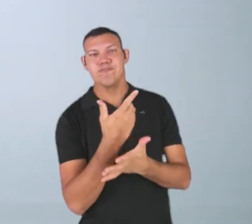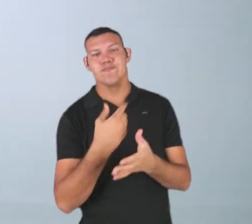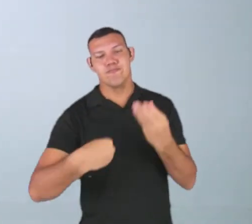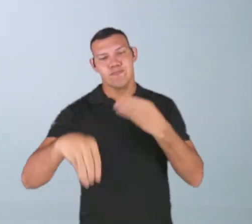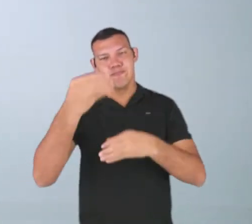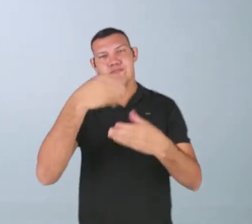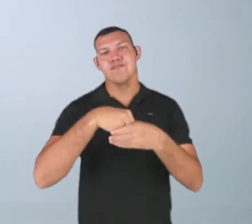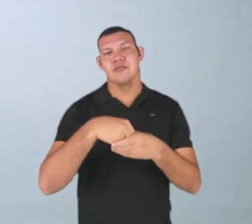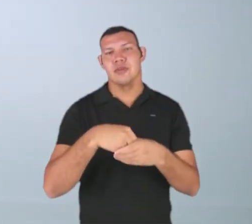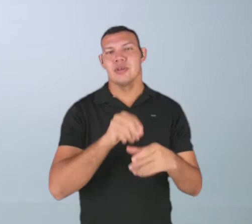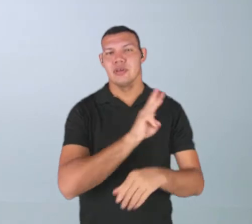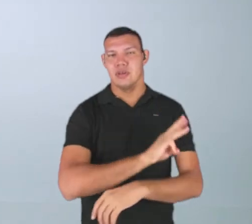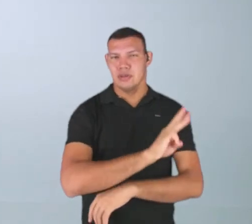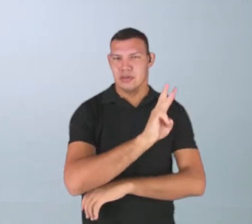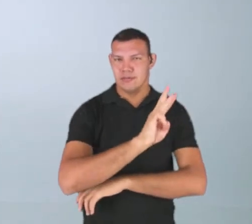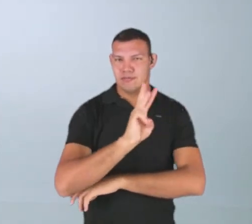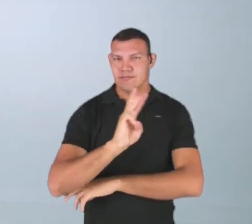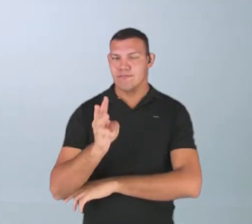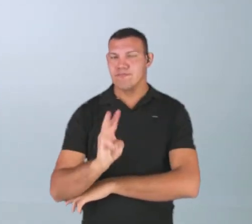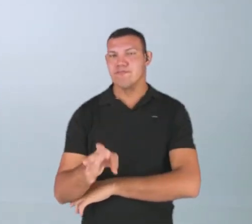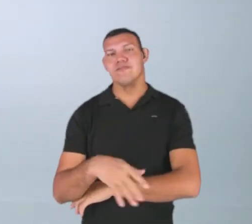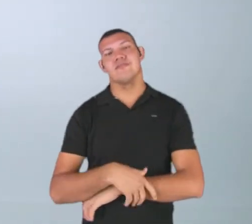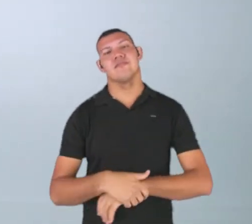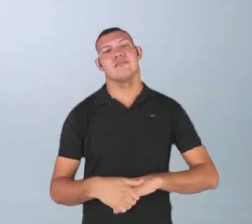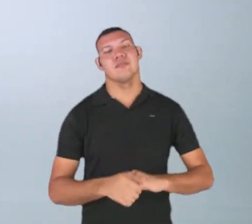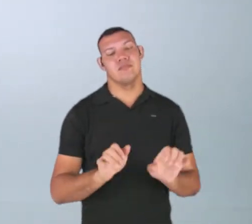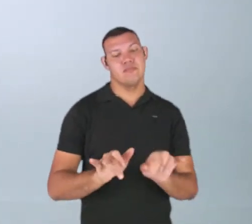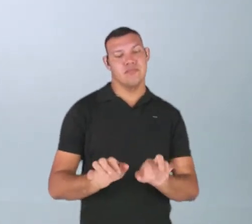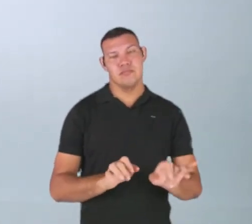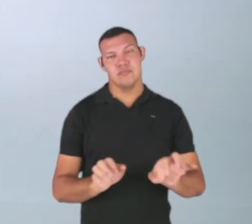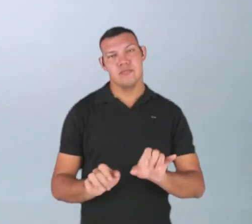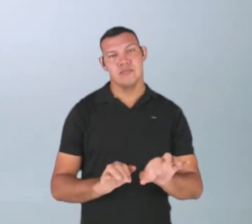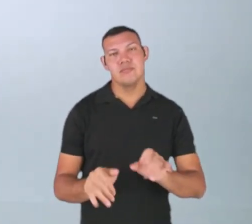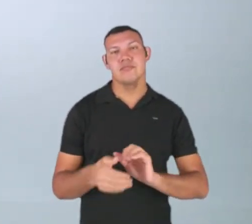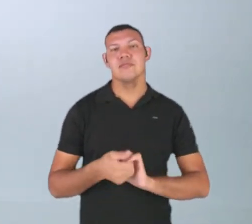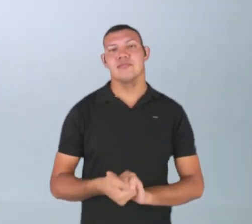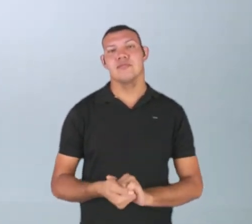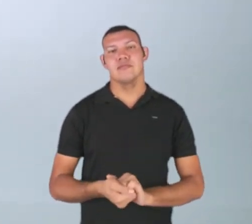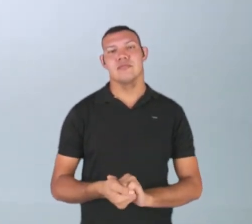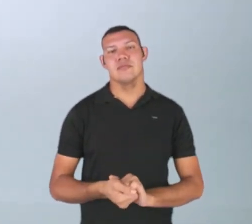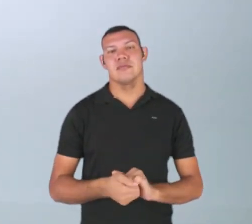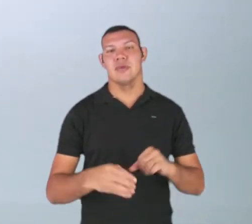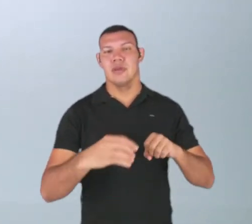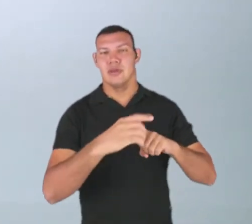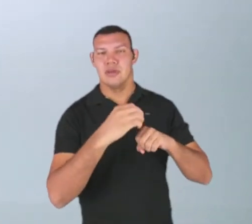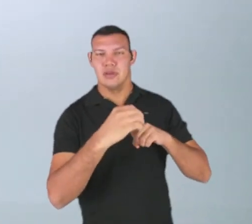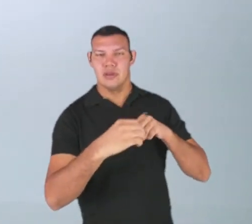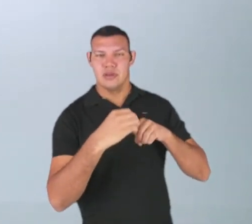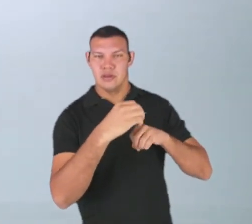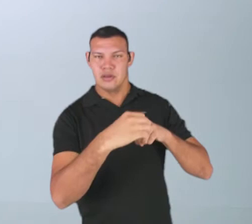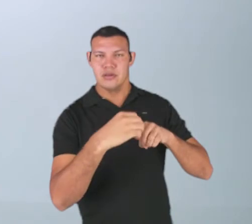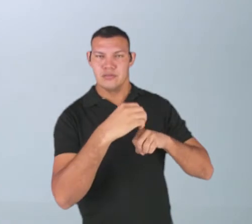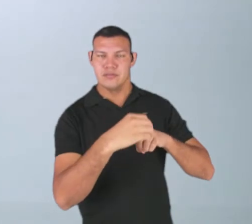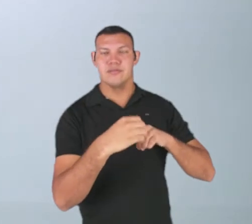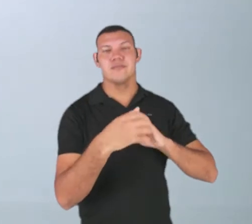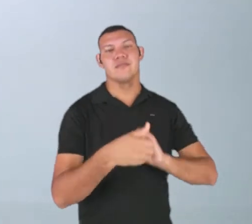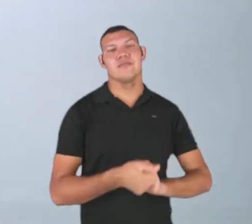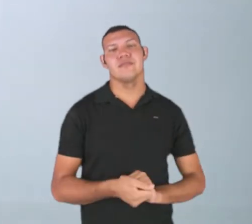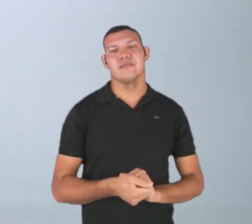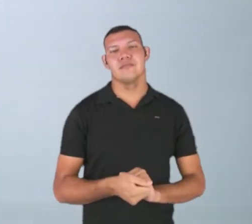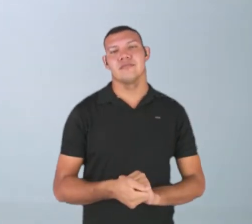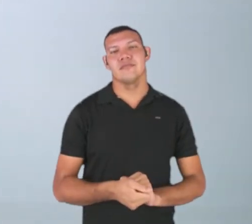muitos dos sites que vocês veem, de de blogs e